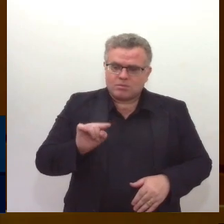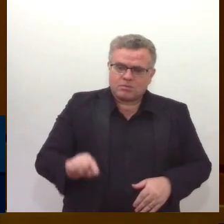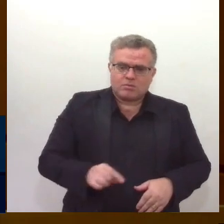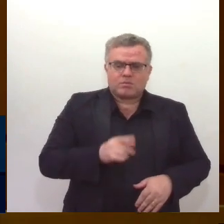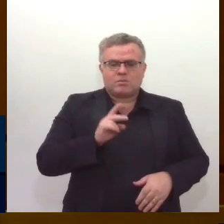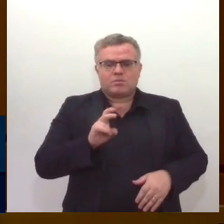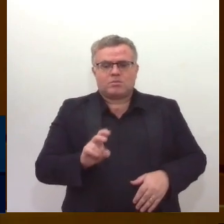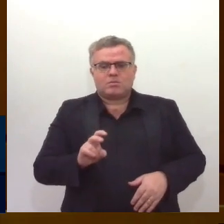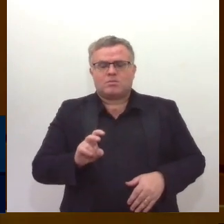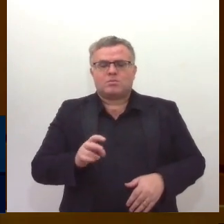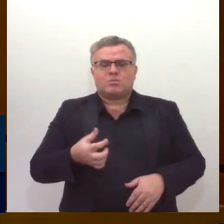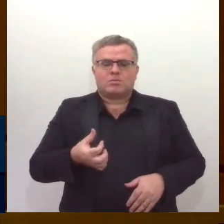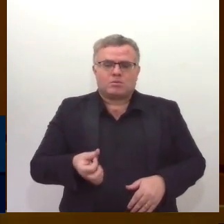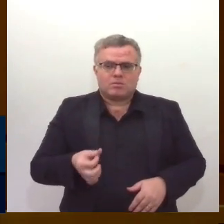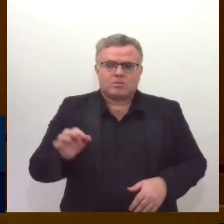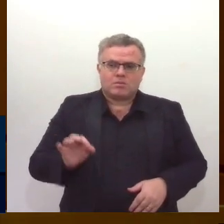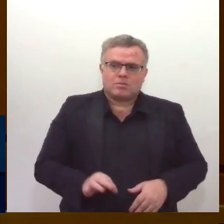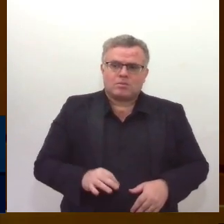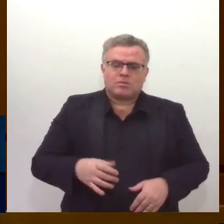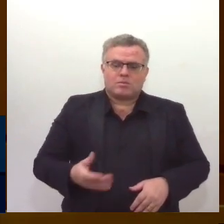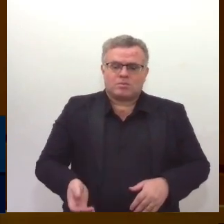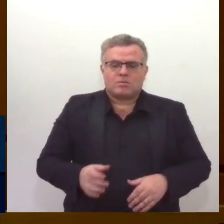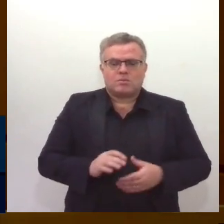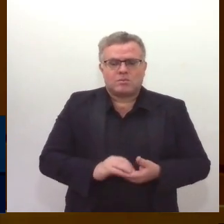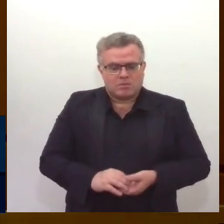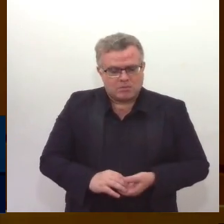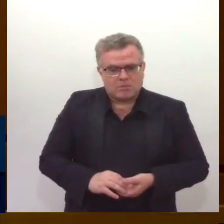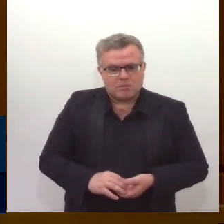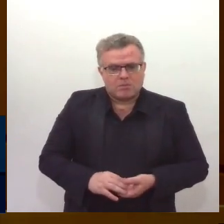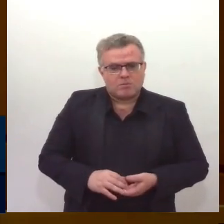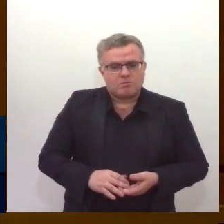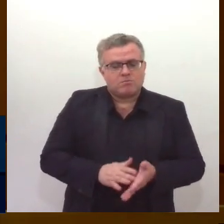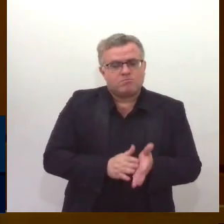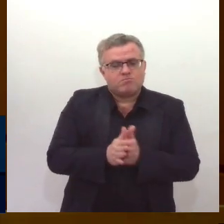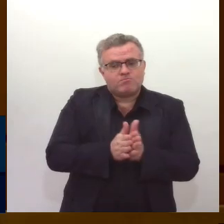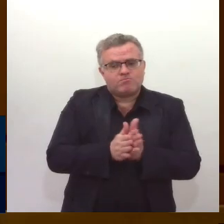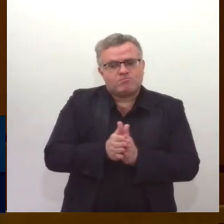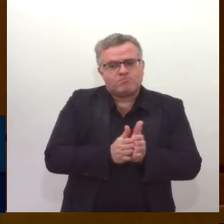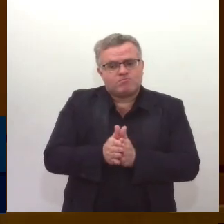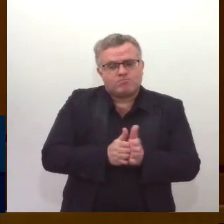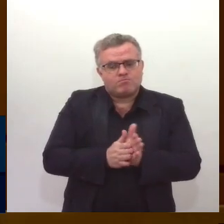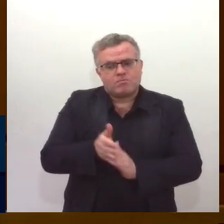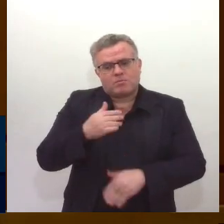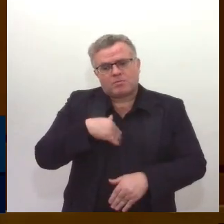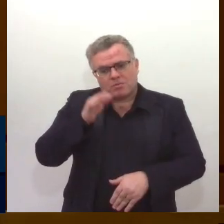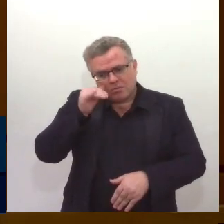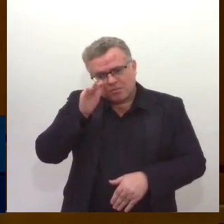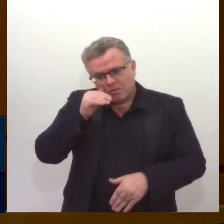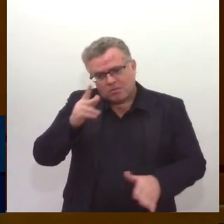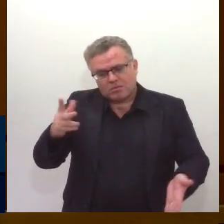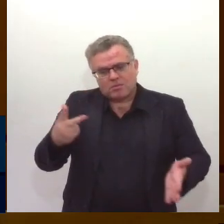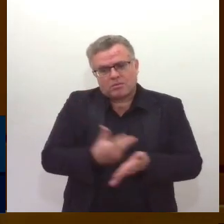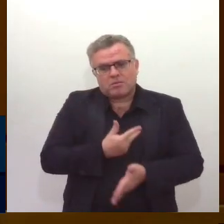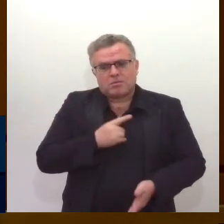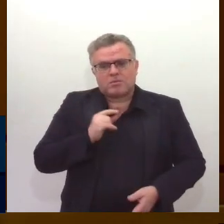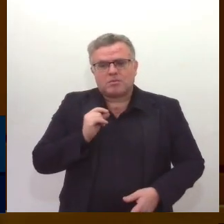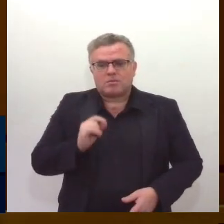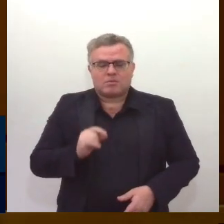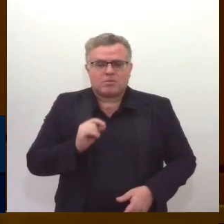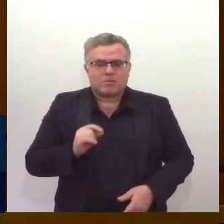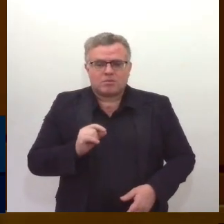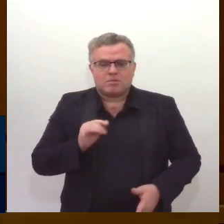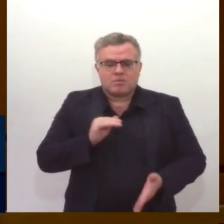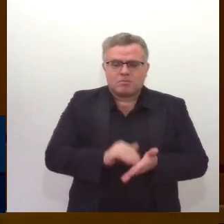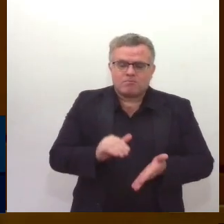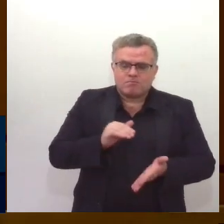47,56%. Estou ansiosa para saber qual será o posicionamento da Secretaria de Estado